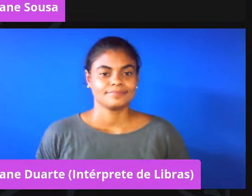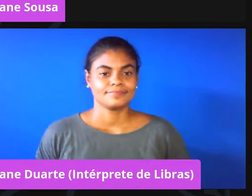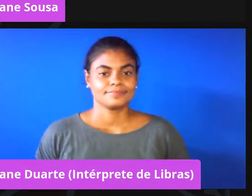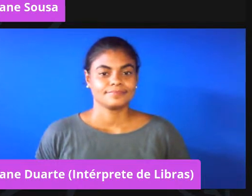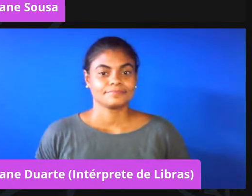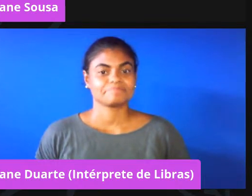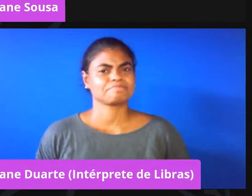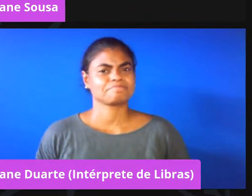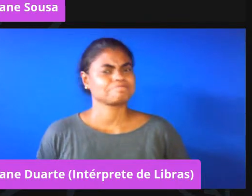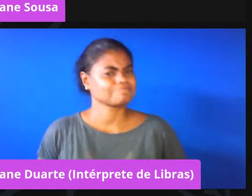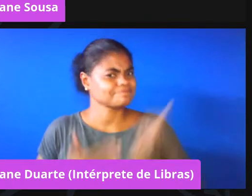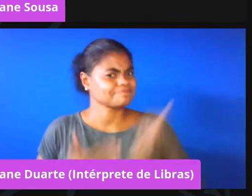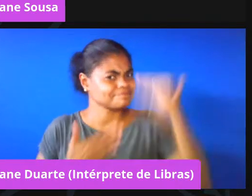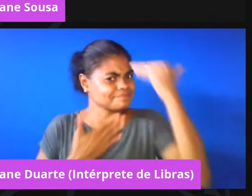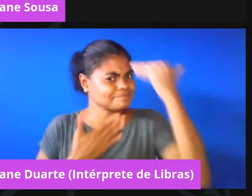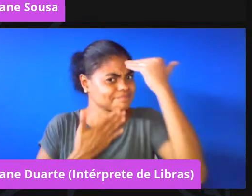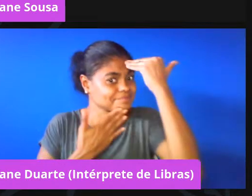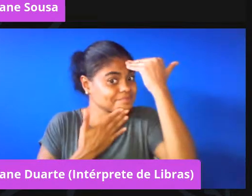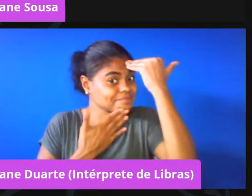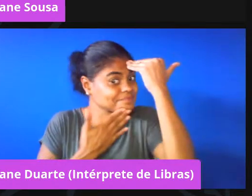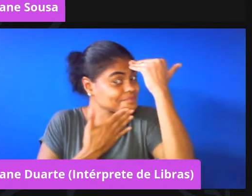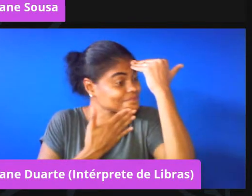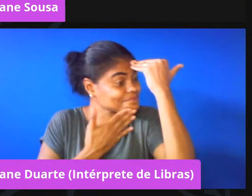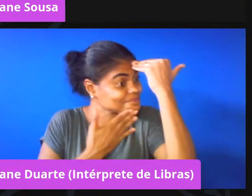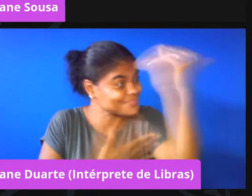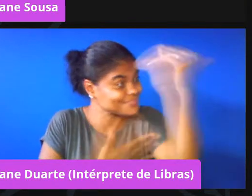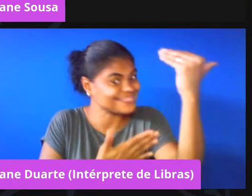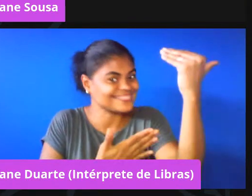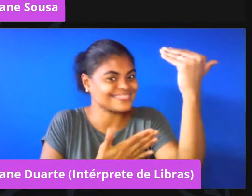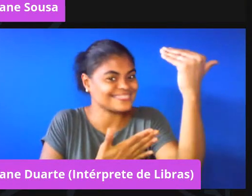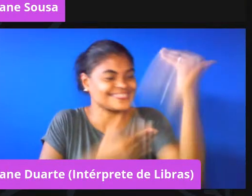Muito obrigado, professora Socorro,